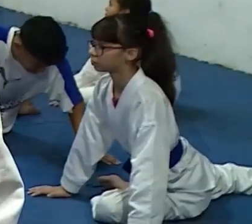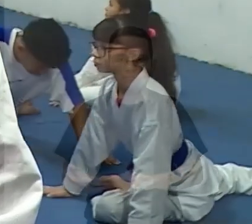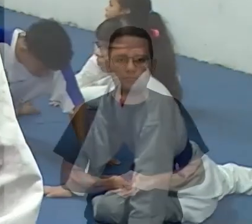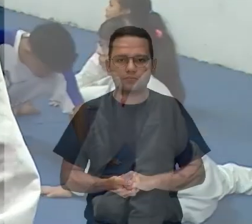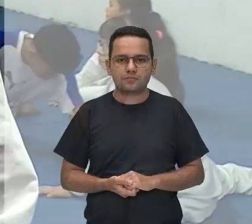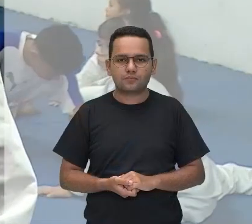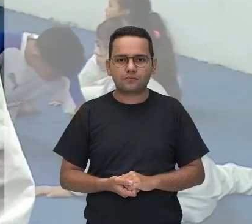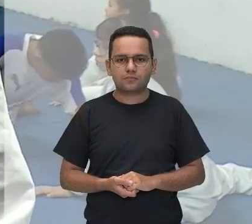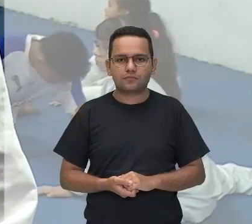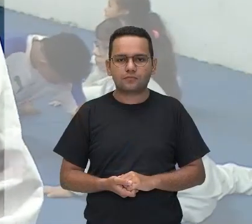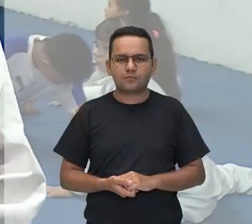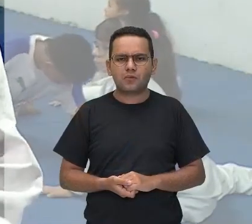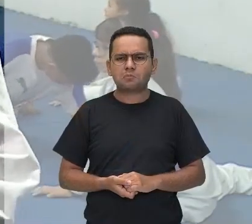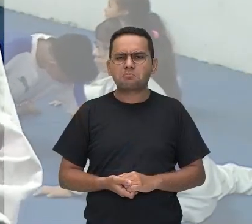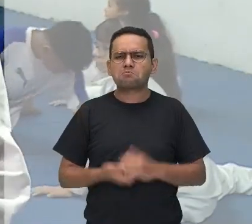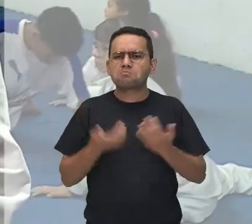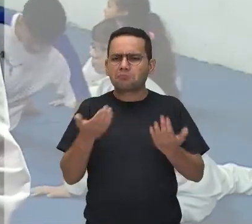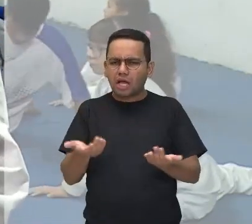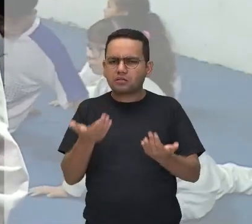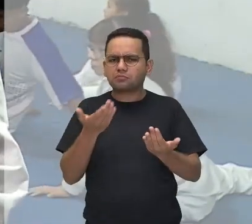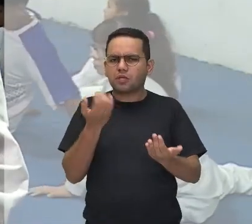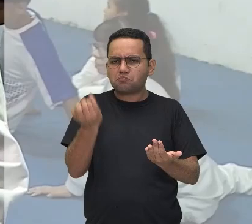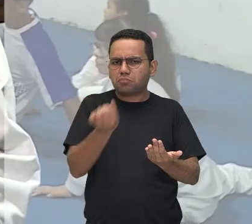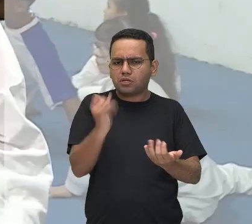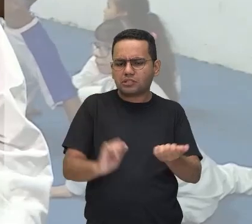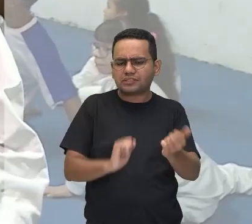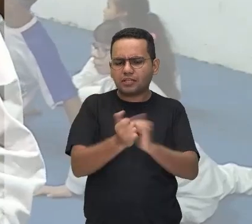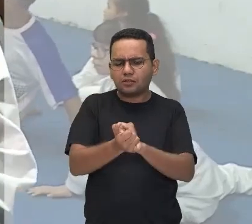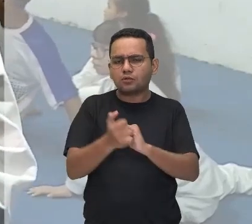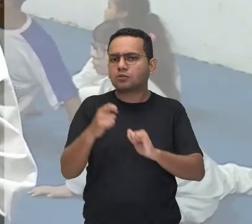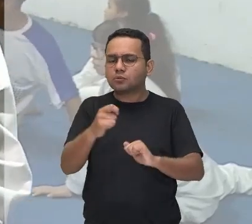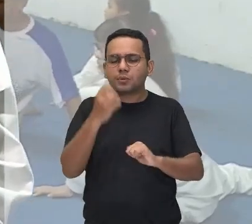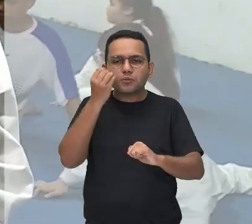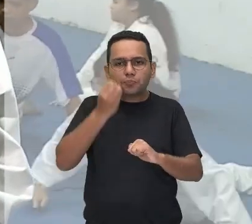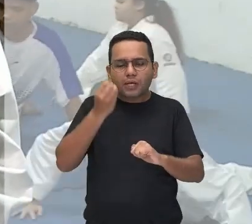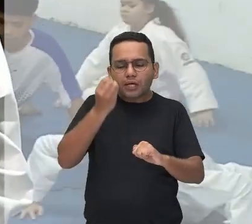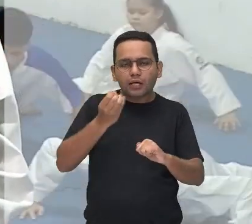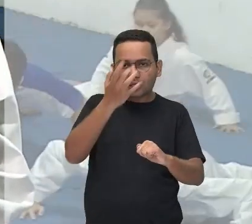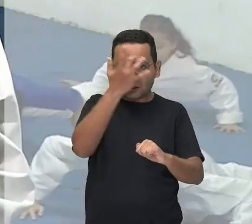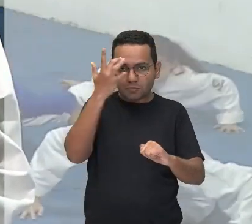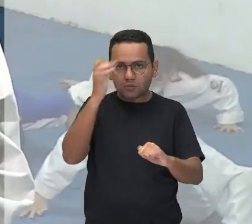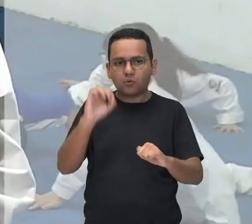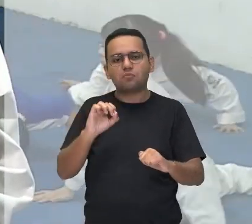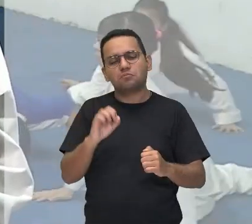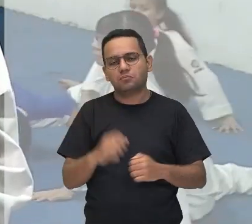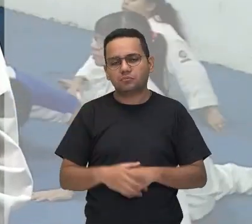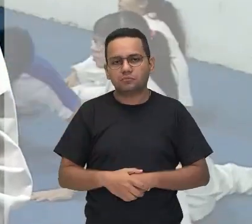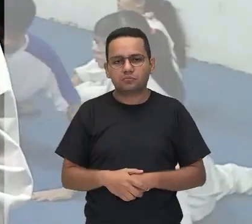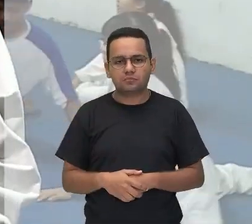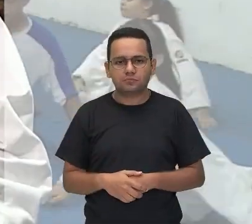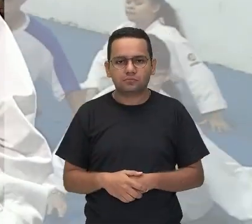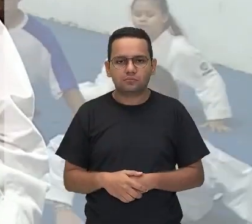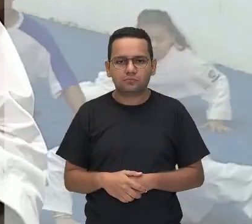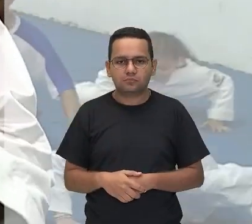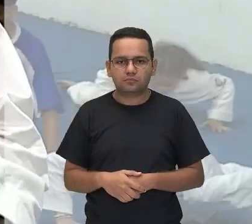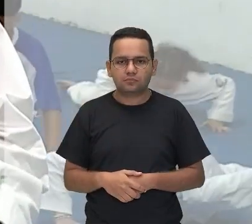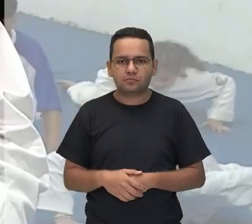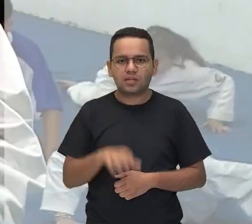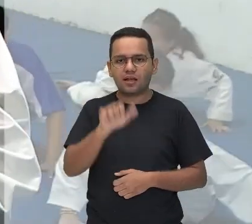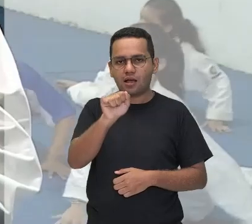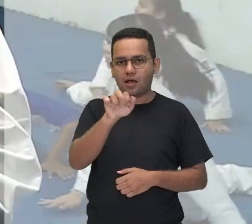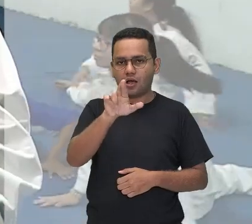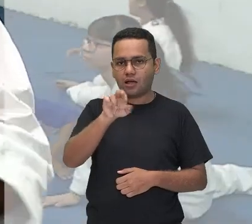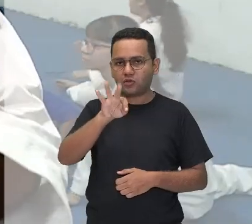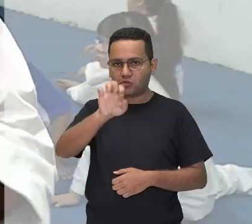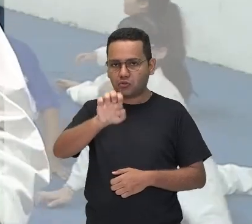A importância da luta na formação do indivíduo, ou das artes marciais, eu prefiro chamar assim, porque arte marcial e